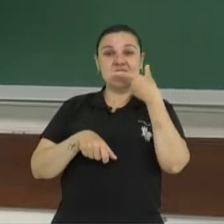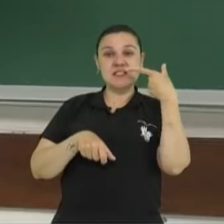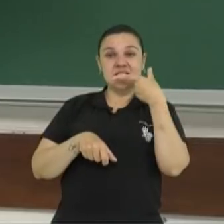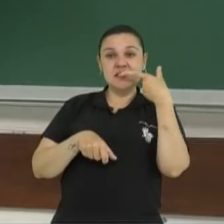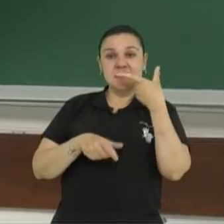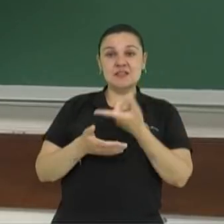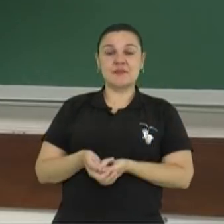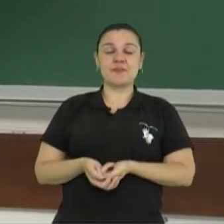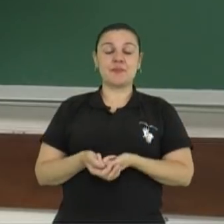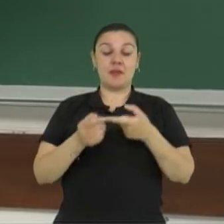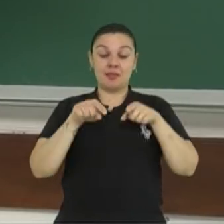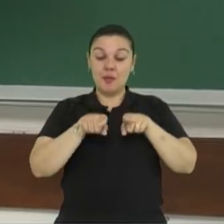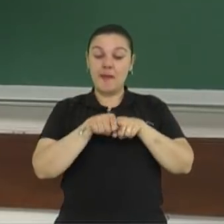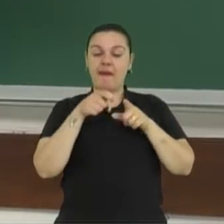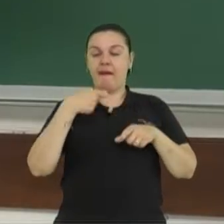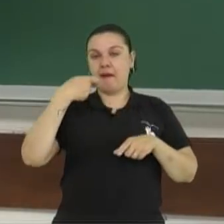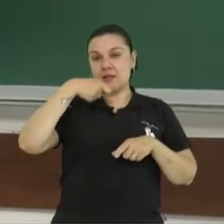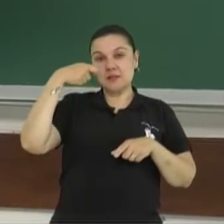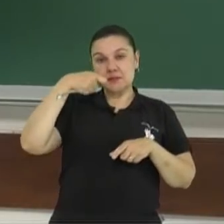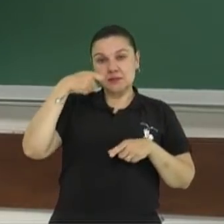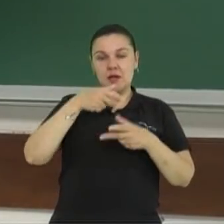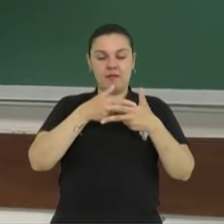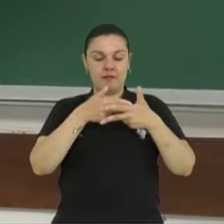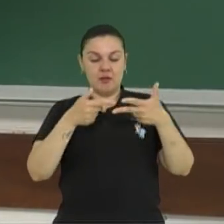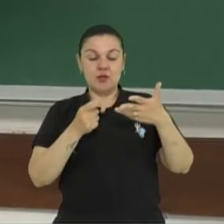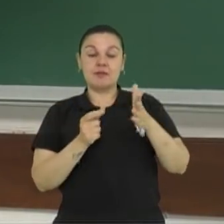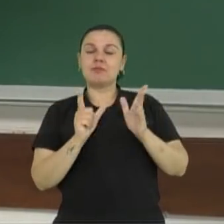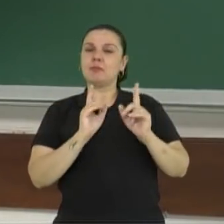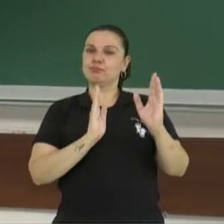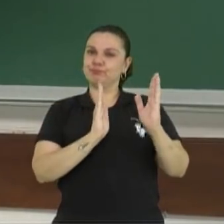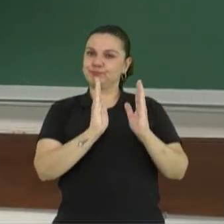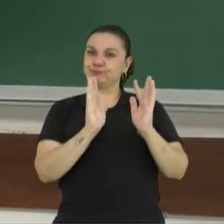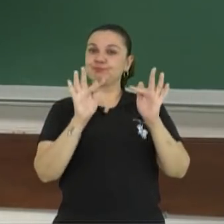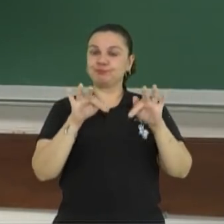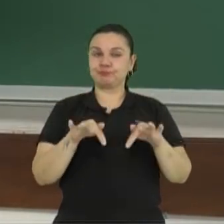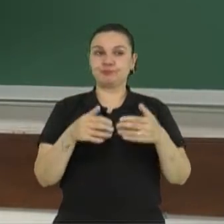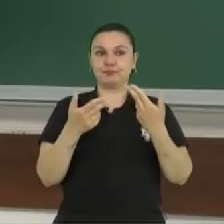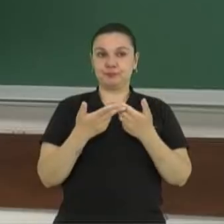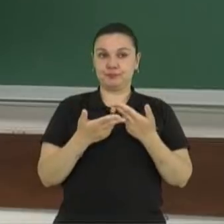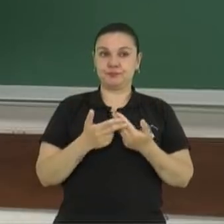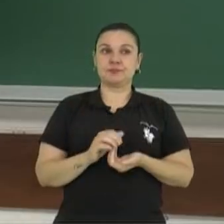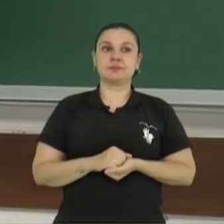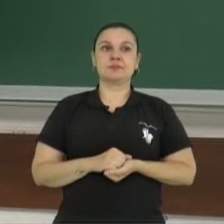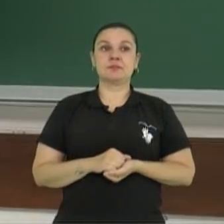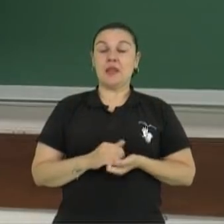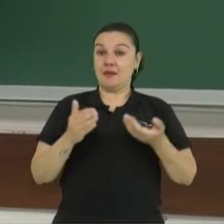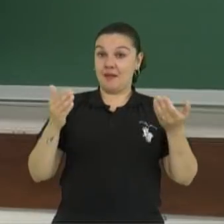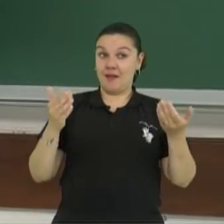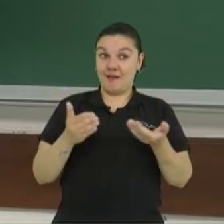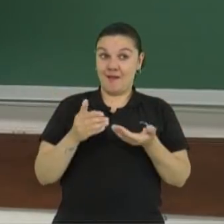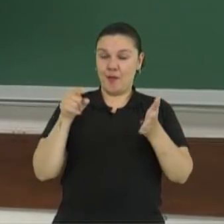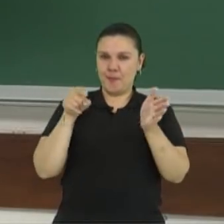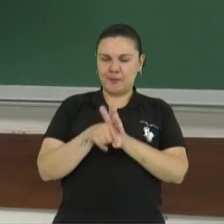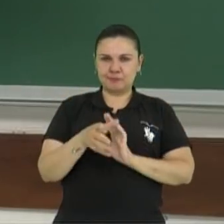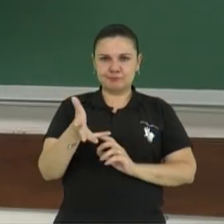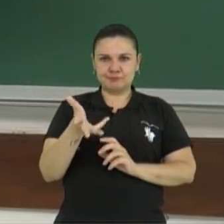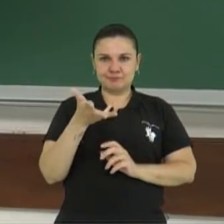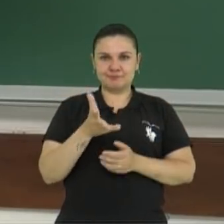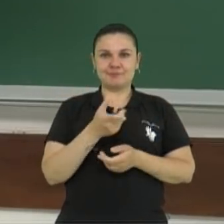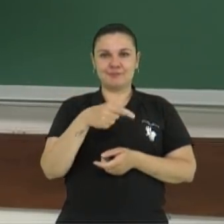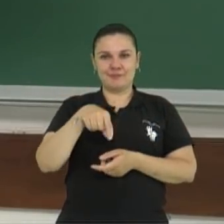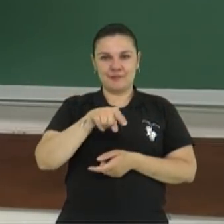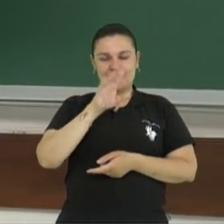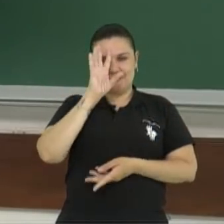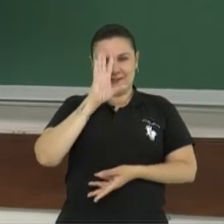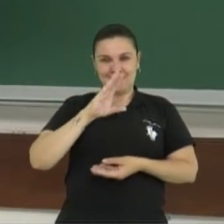as noites, a minha escova de dente, são bens com prazo de validade, ok? Então, vamos para mais uma atividade